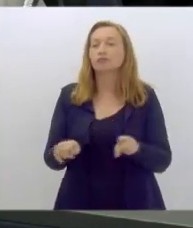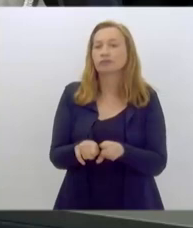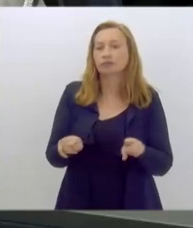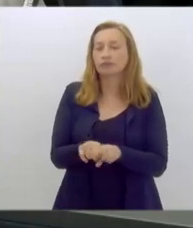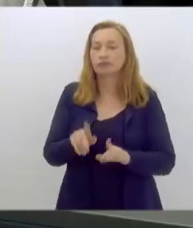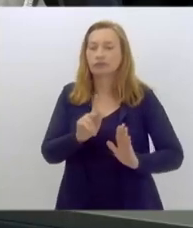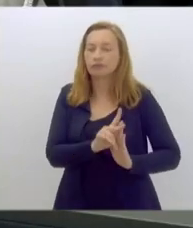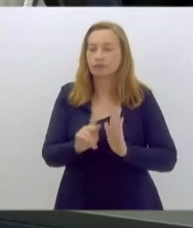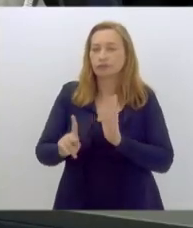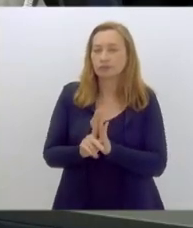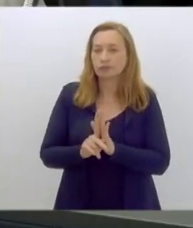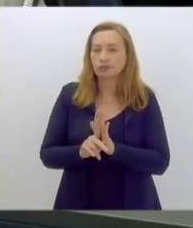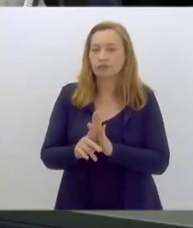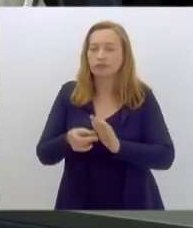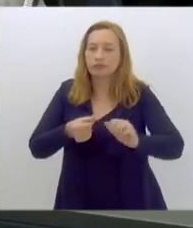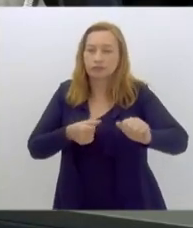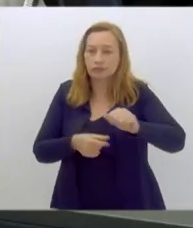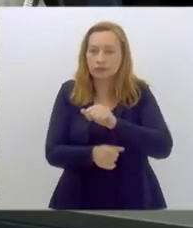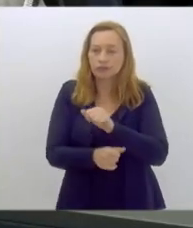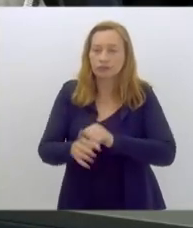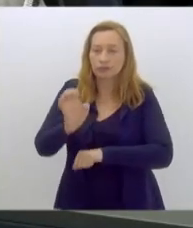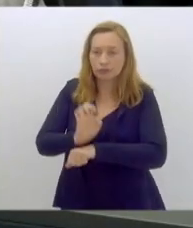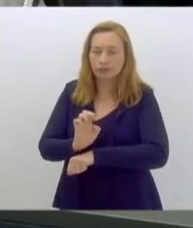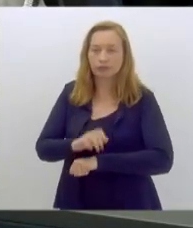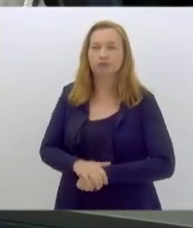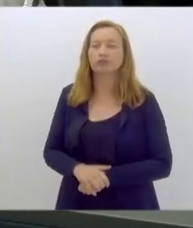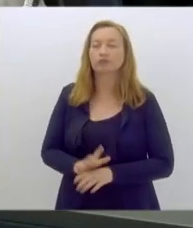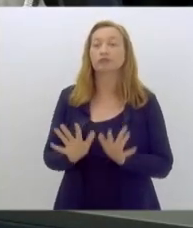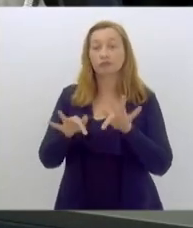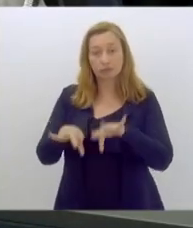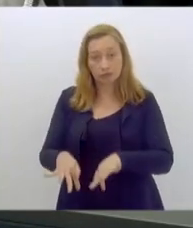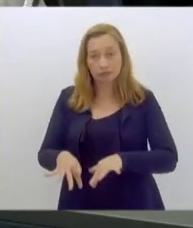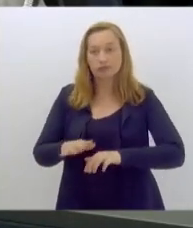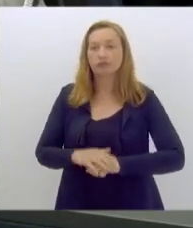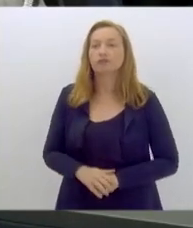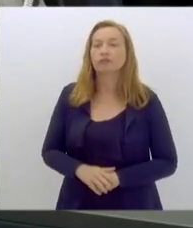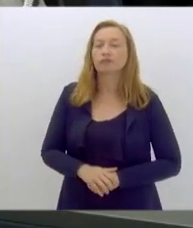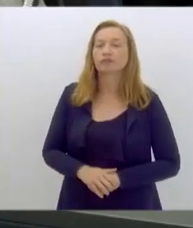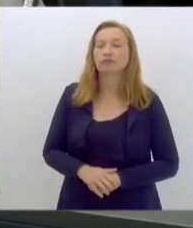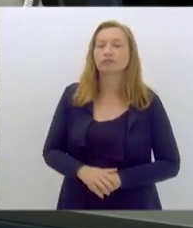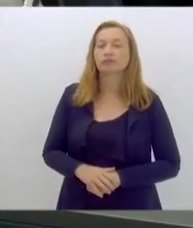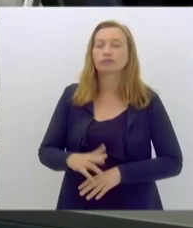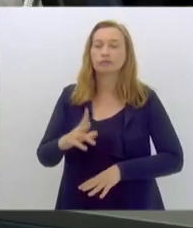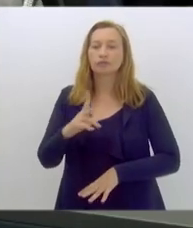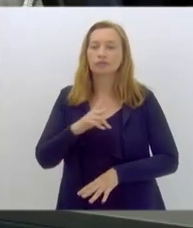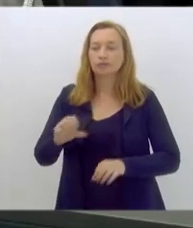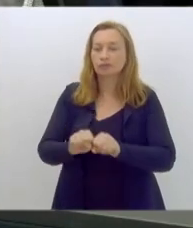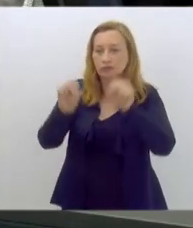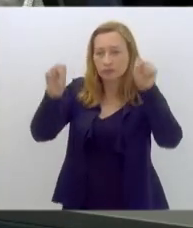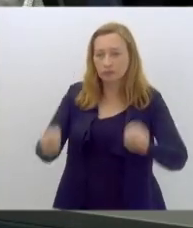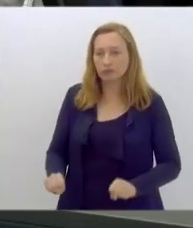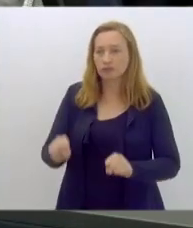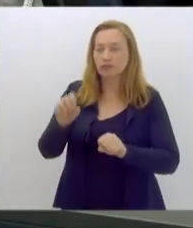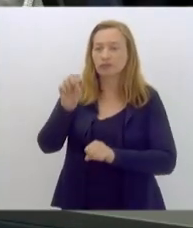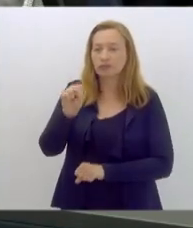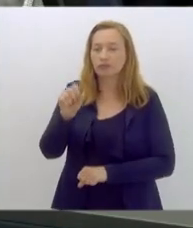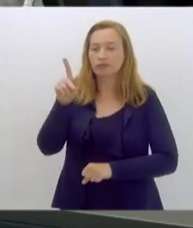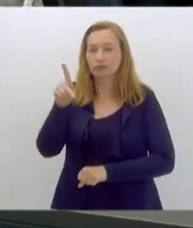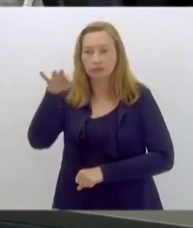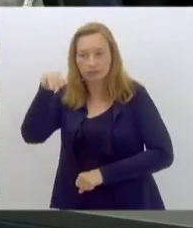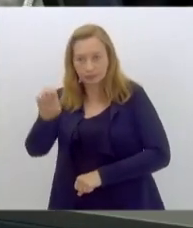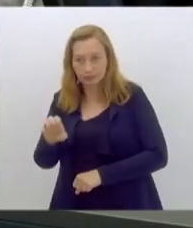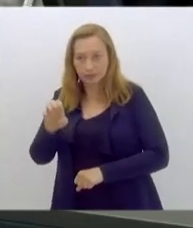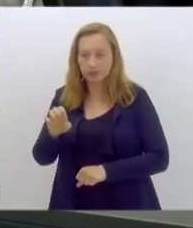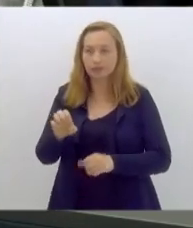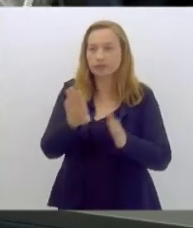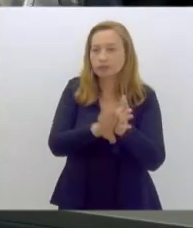plano de investimentos do Estado por fim tem o próprio sistema do ciplac tem um detalhamento dessas